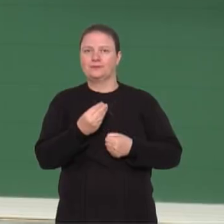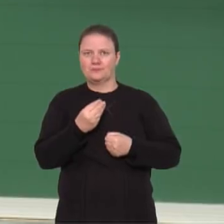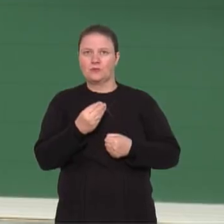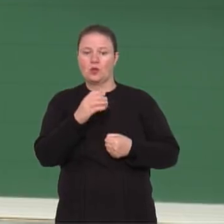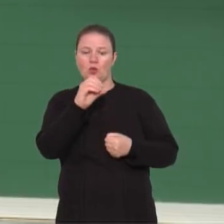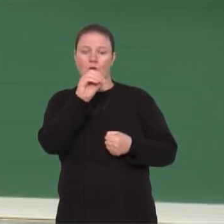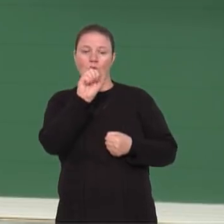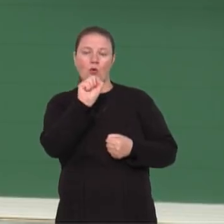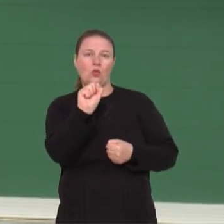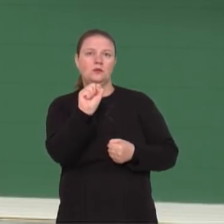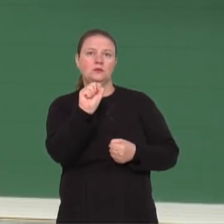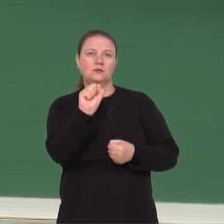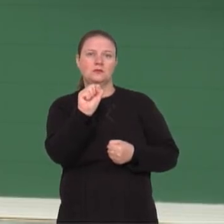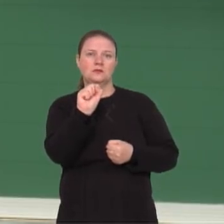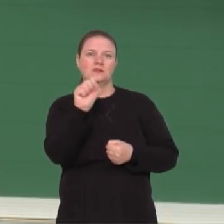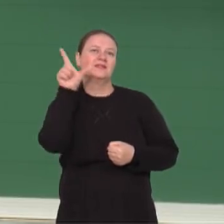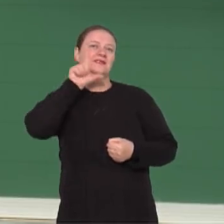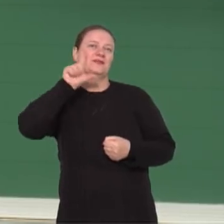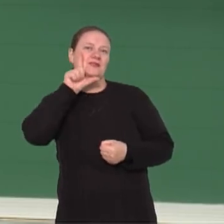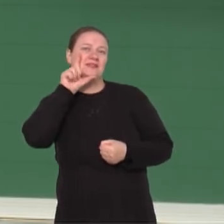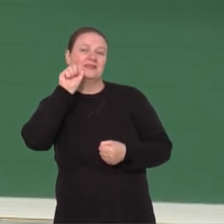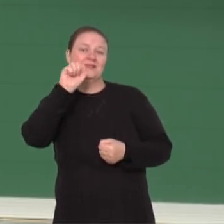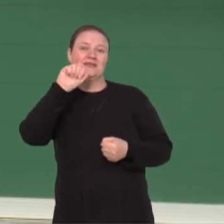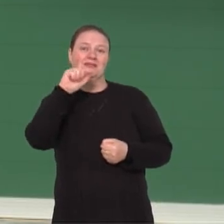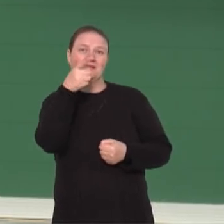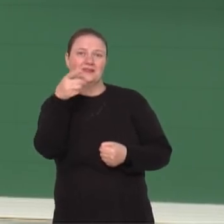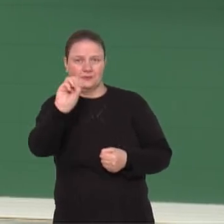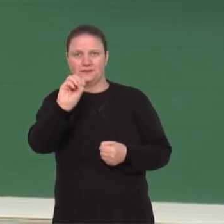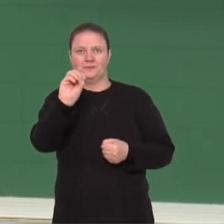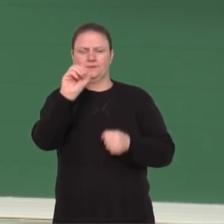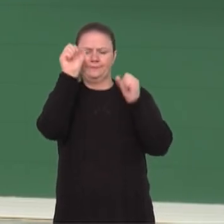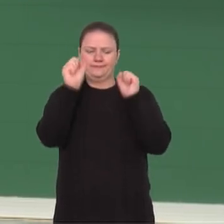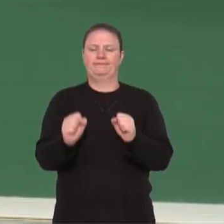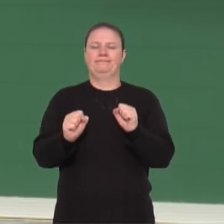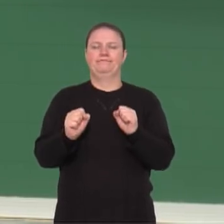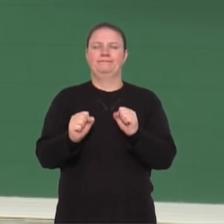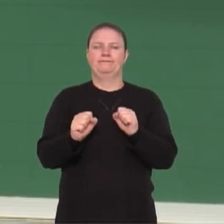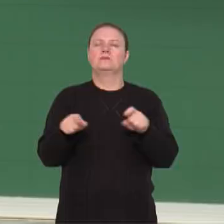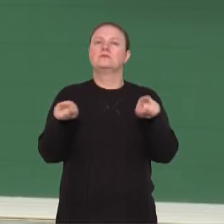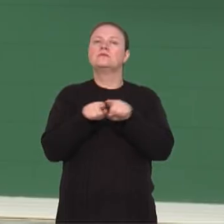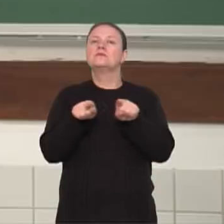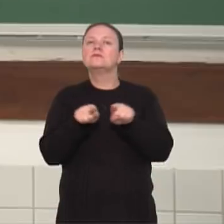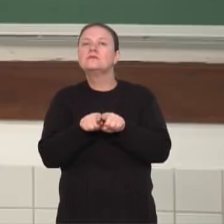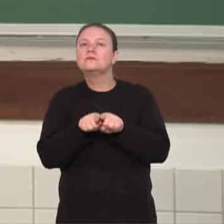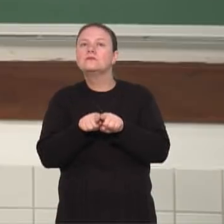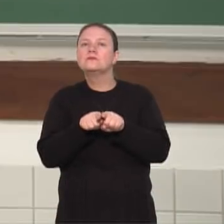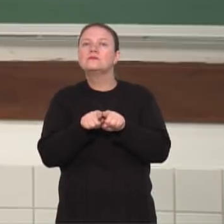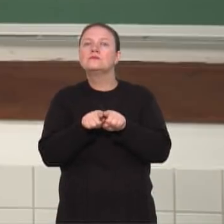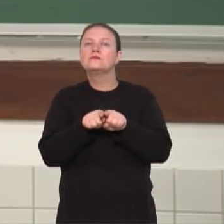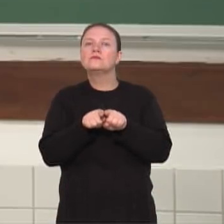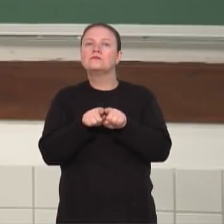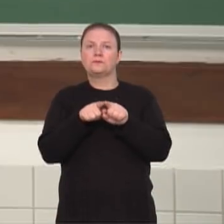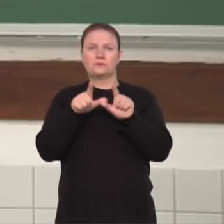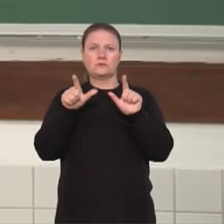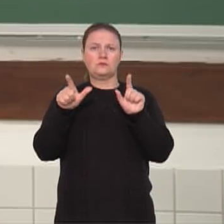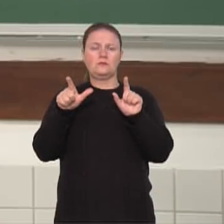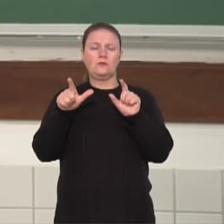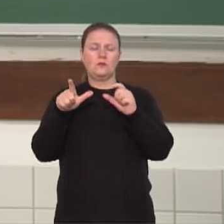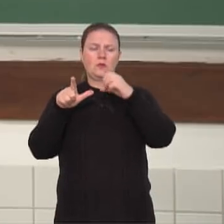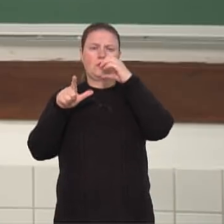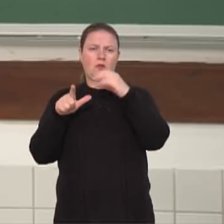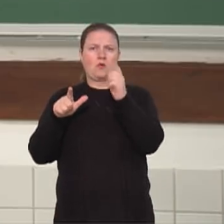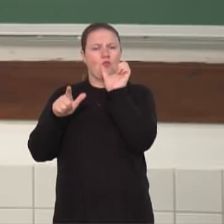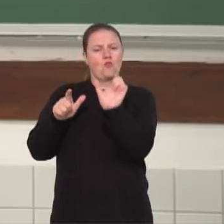Unidos são uma potência. Na segunda, eu tirei o determinante, eu tirei ali o artigo definido,